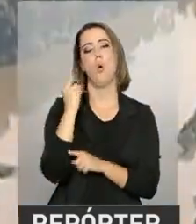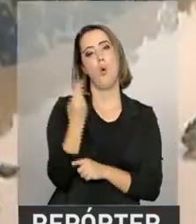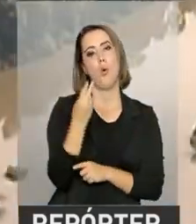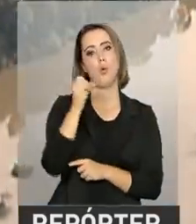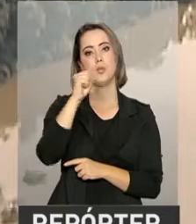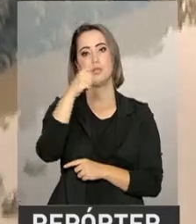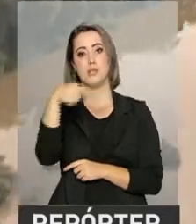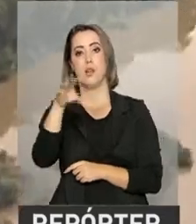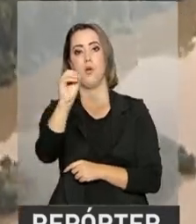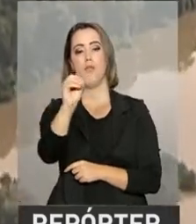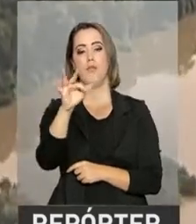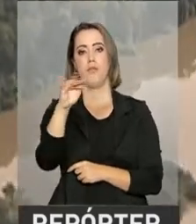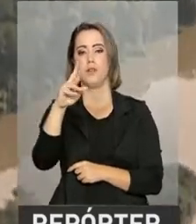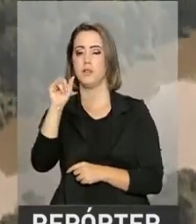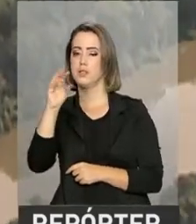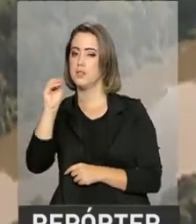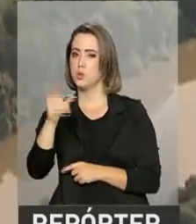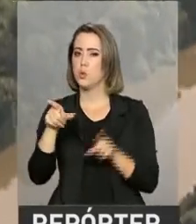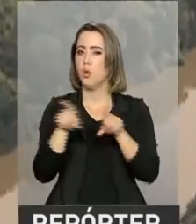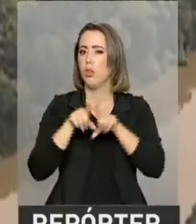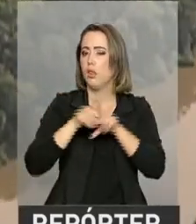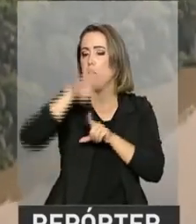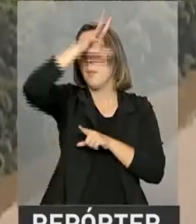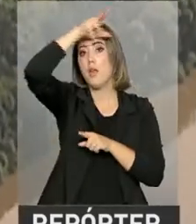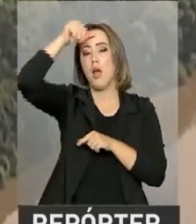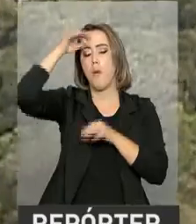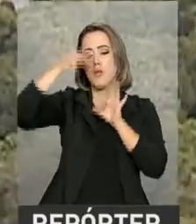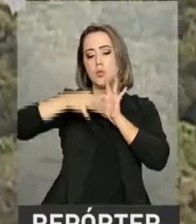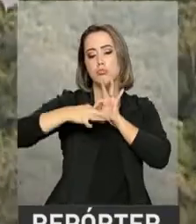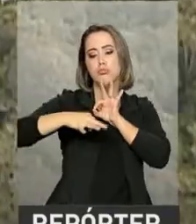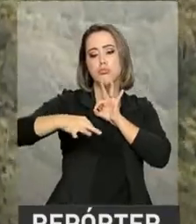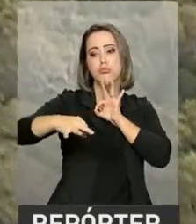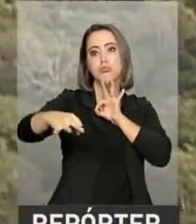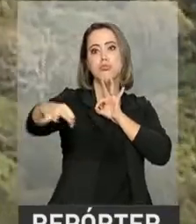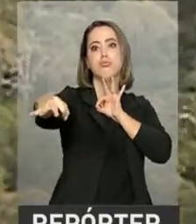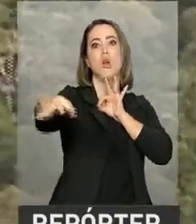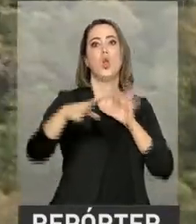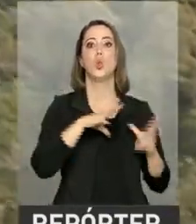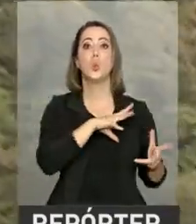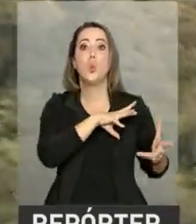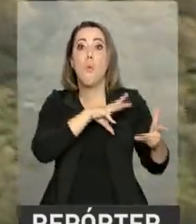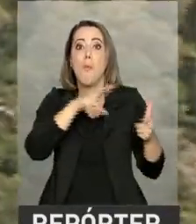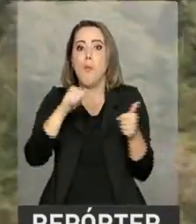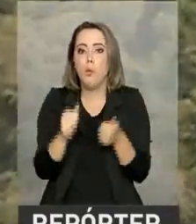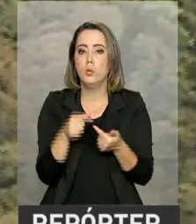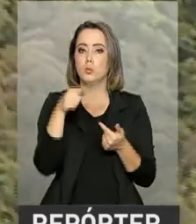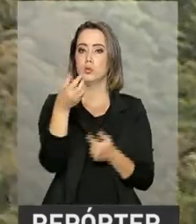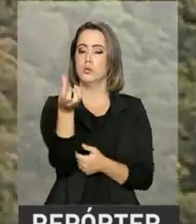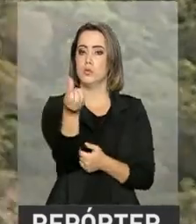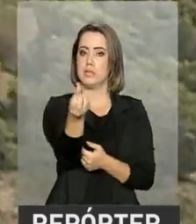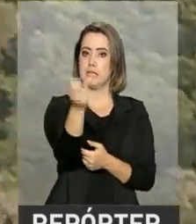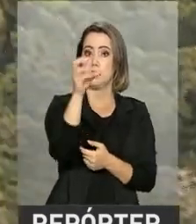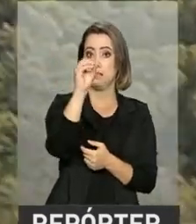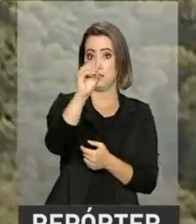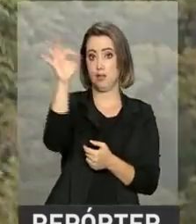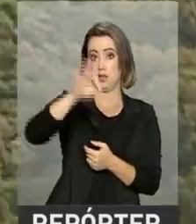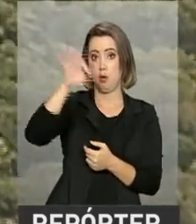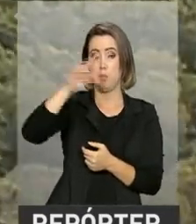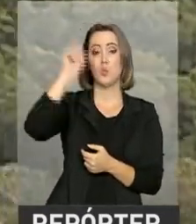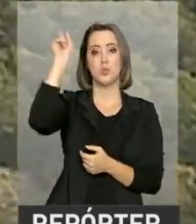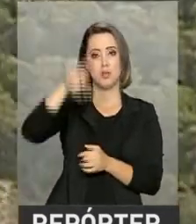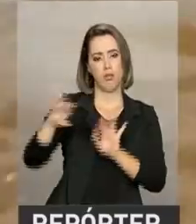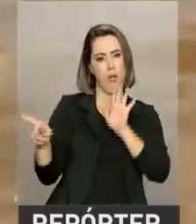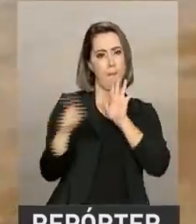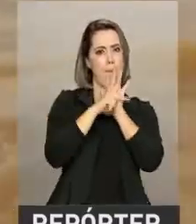a bacia amazônica por exemplo é a mais extensa do mundo em 60 por cento dela está em território